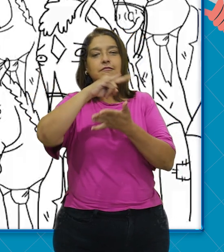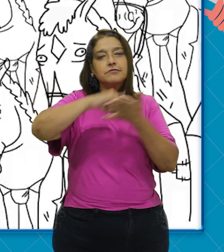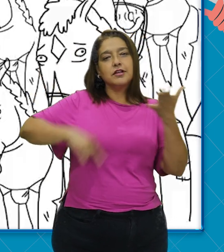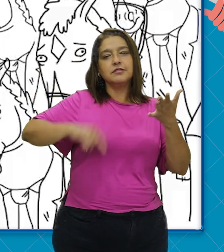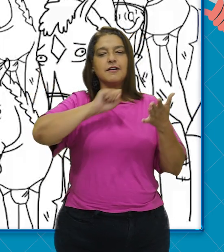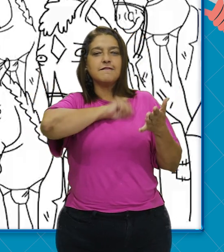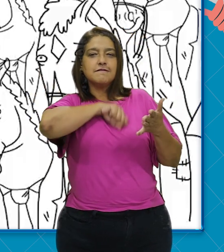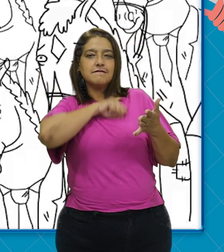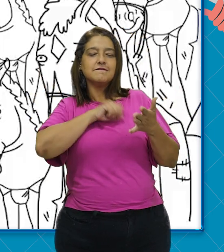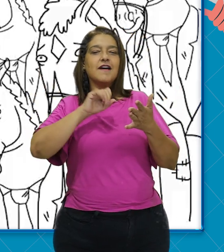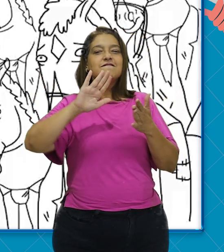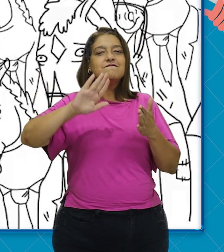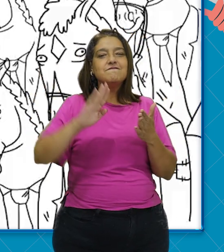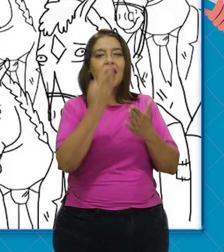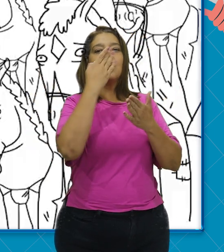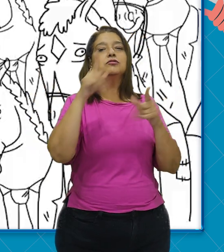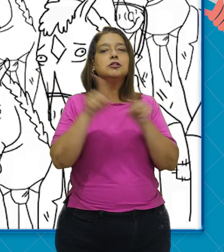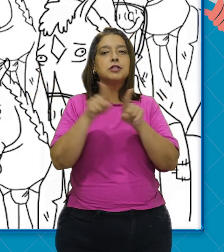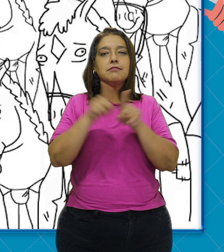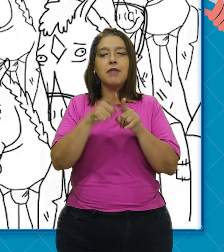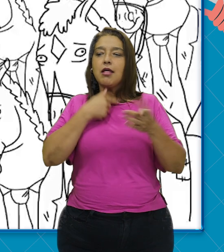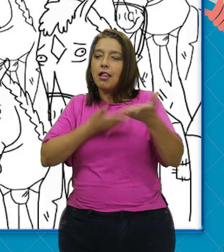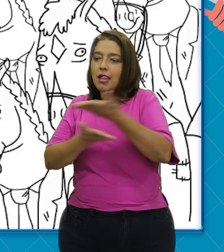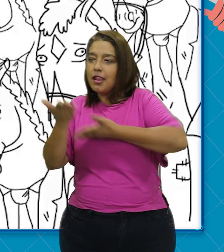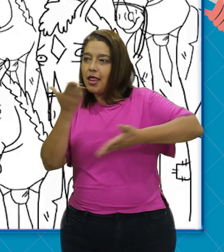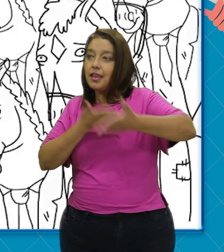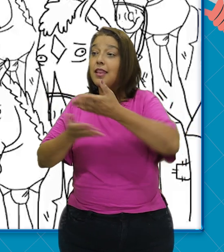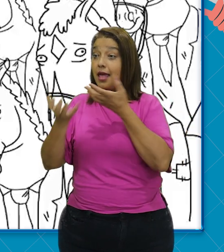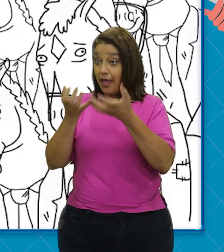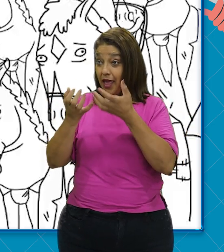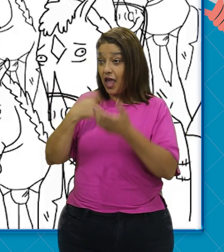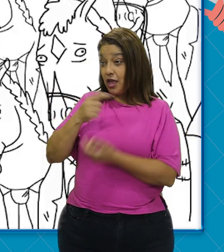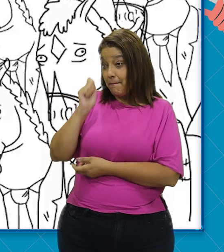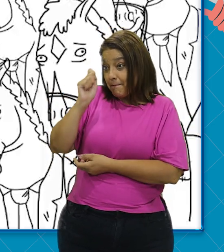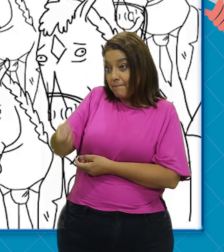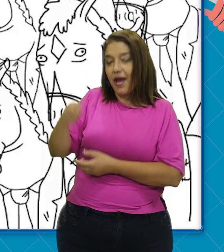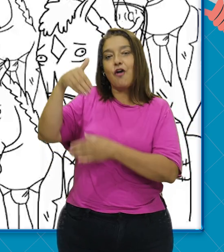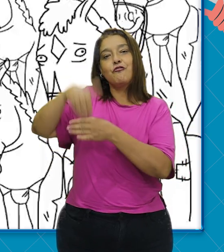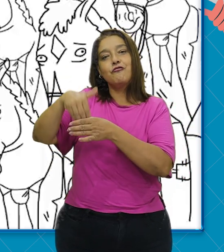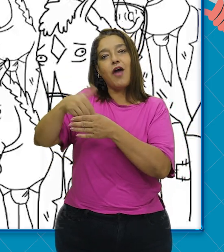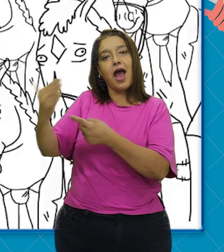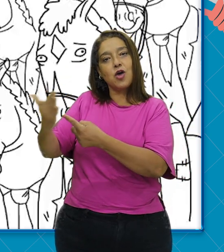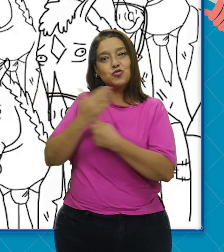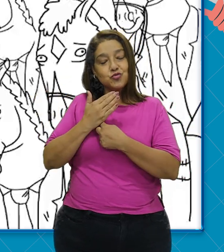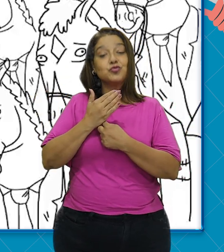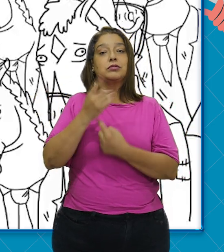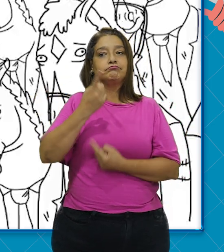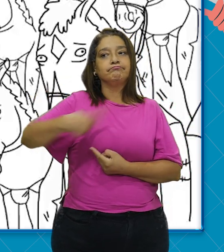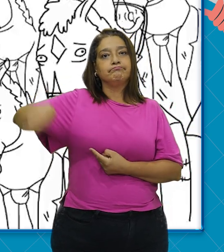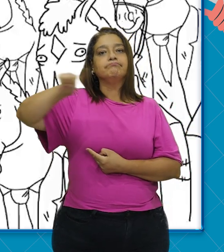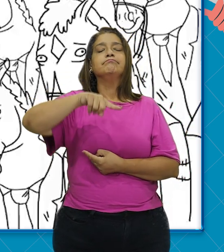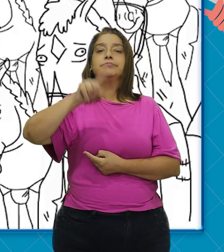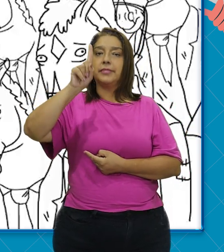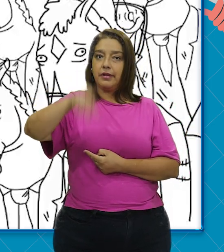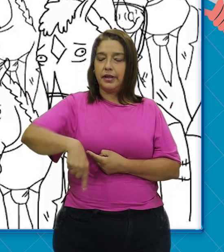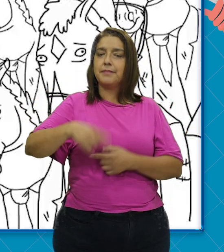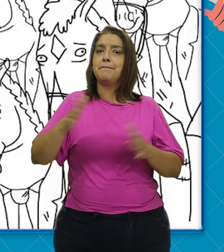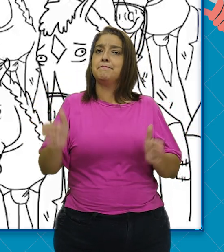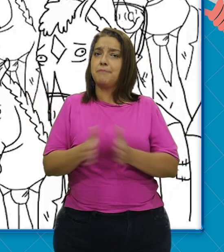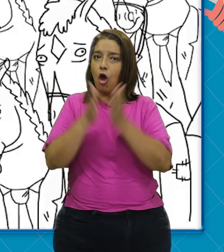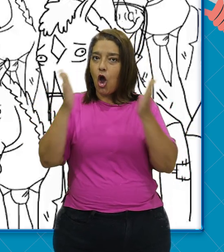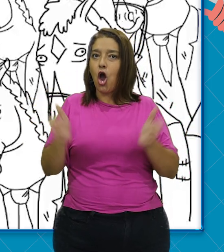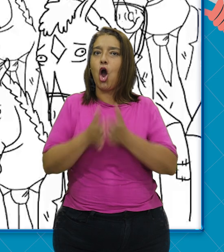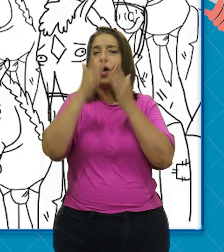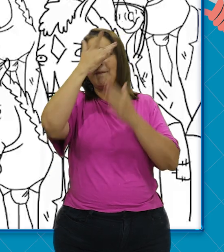as cédulas e vendiam votos em troca de pequenos interesses da população, que era de maioria muito pobre e camponesa.